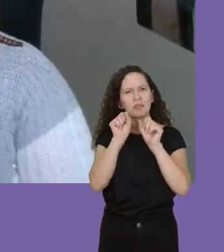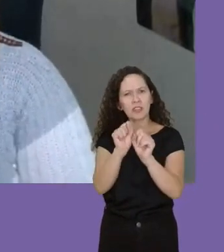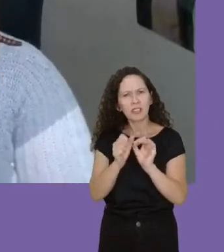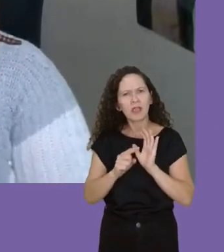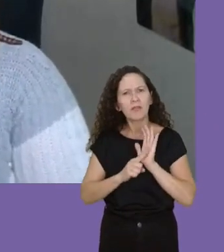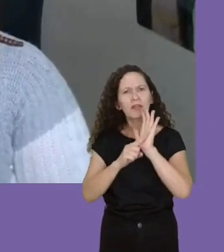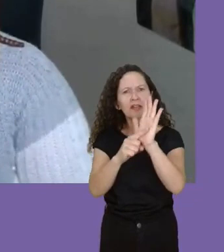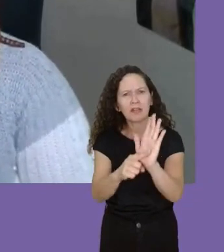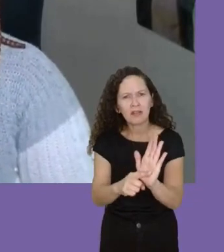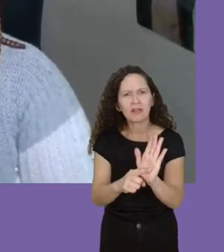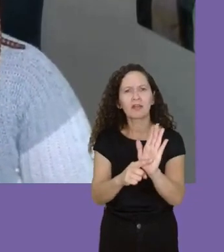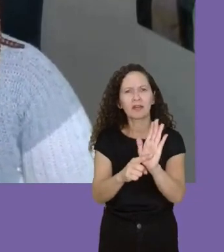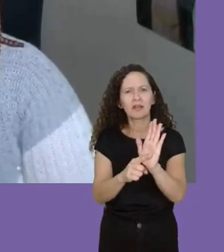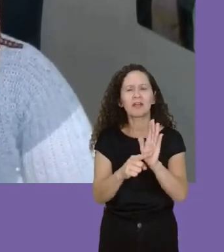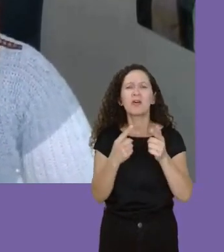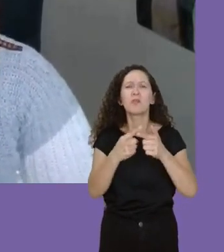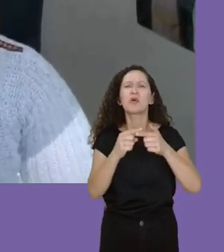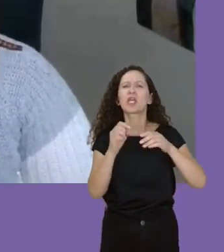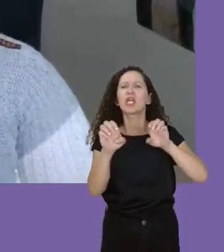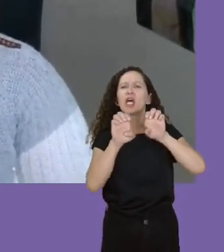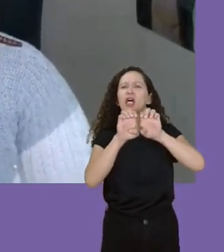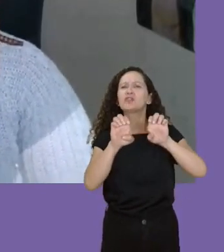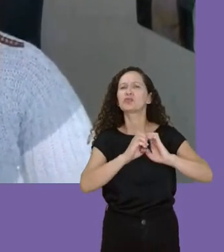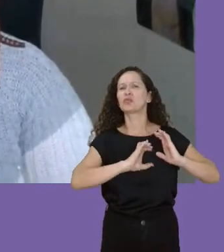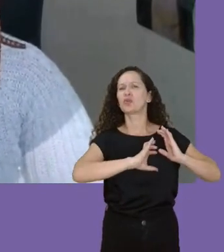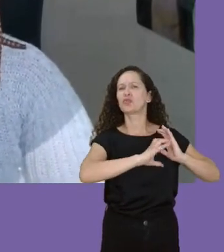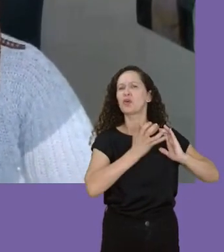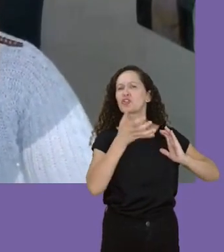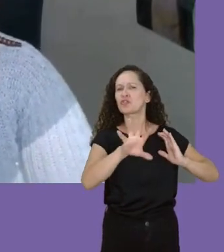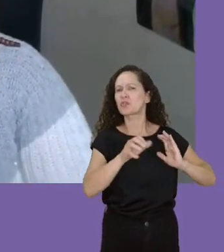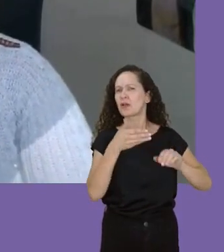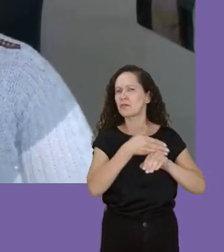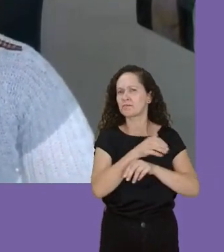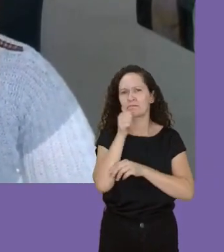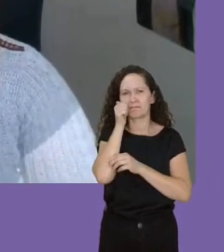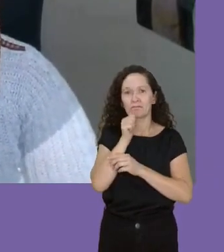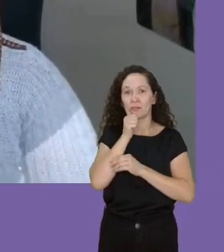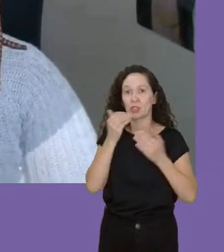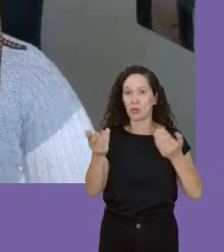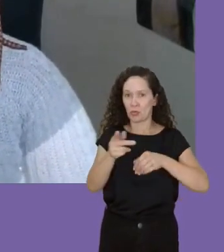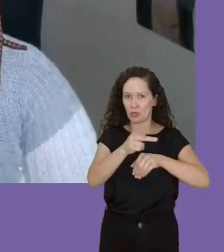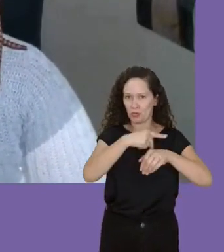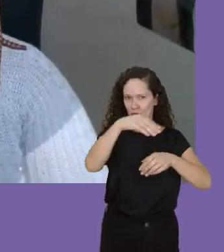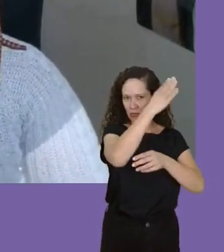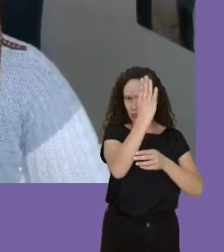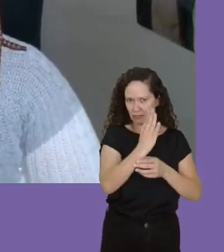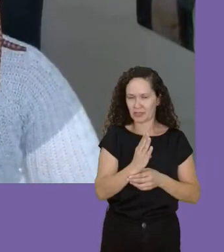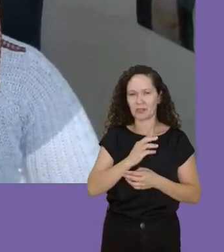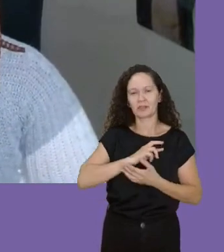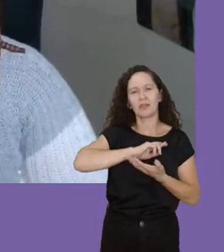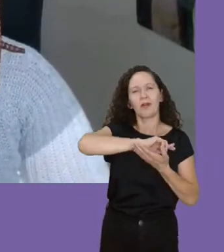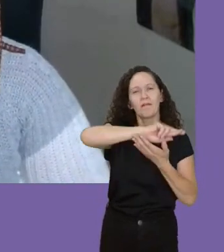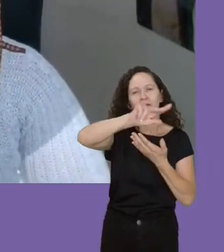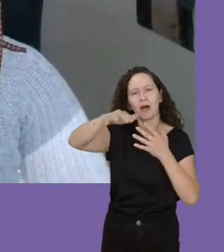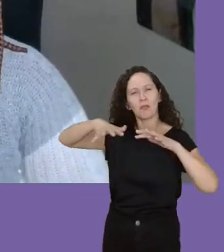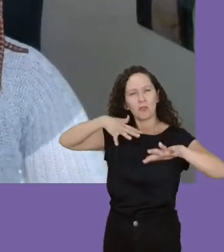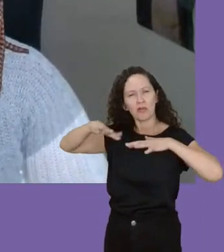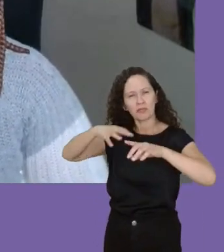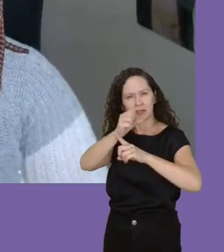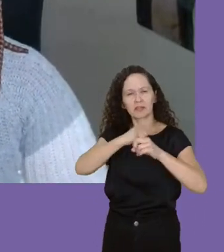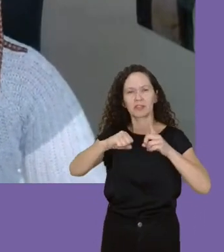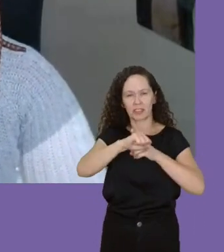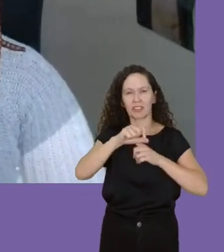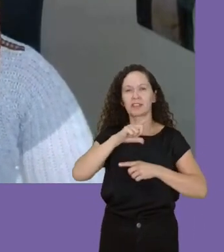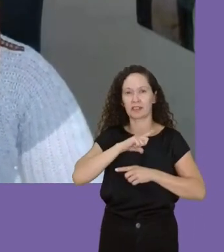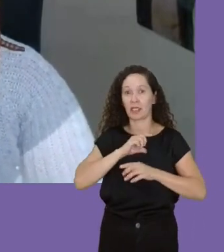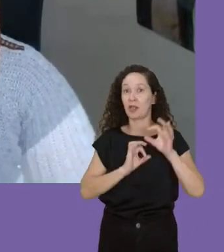apresentação pública cerceada pelas estruturas partidárias. Hoje no Brasil há uma série de movimentos